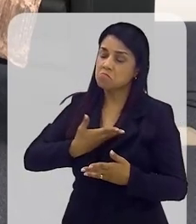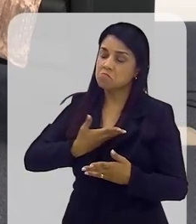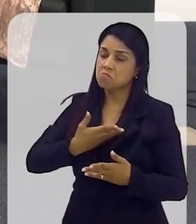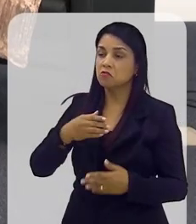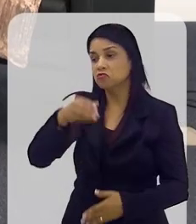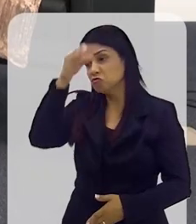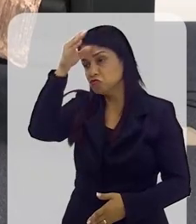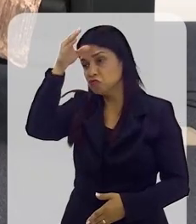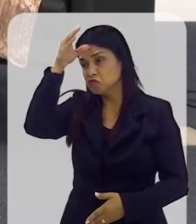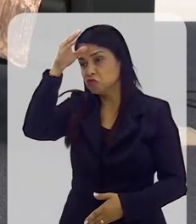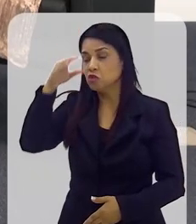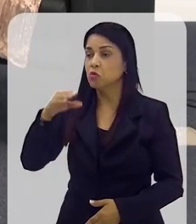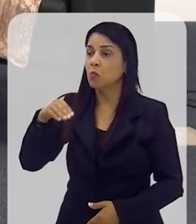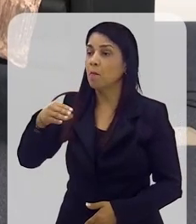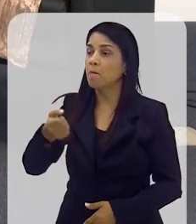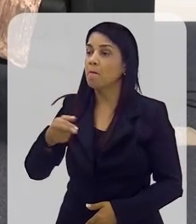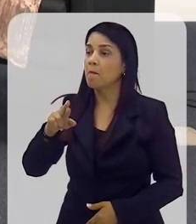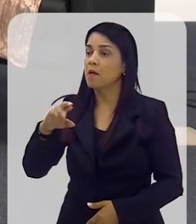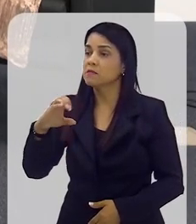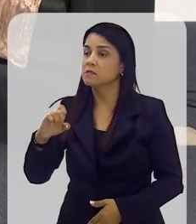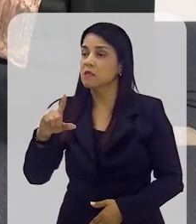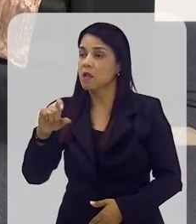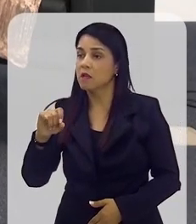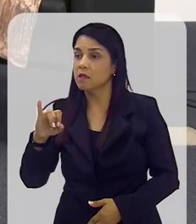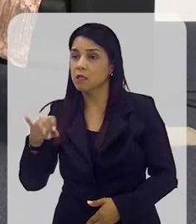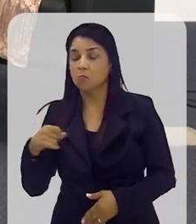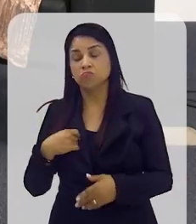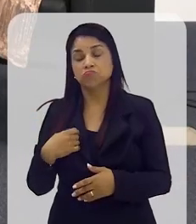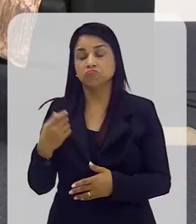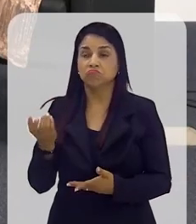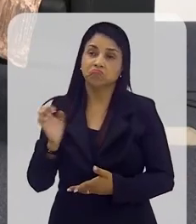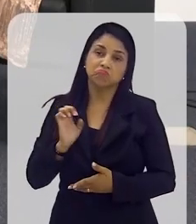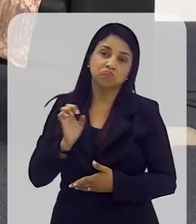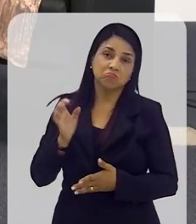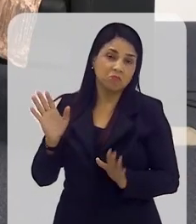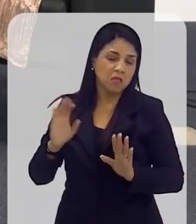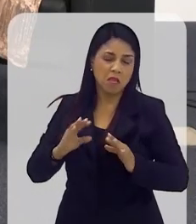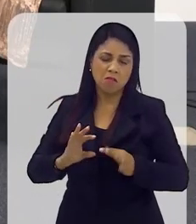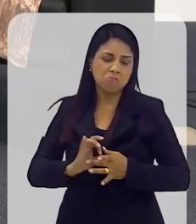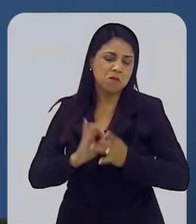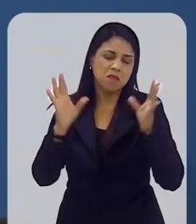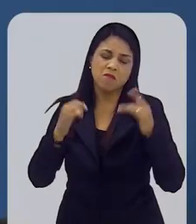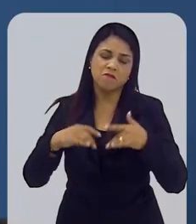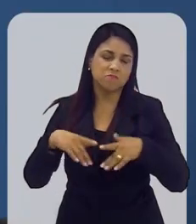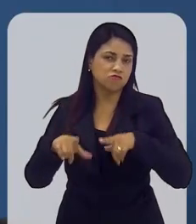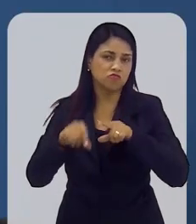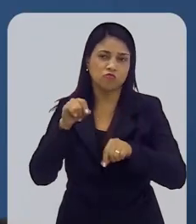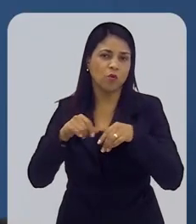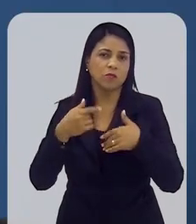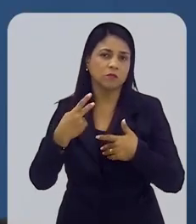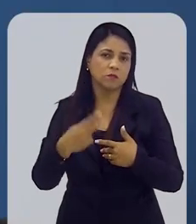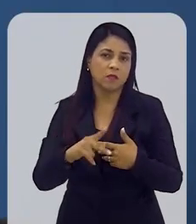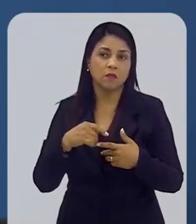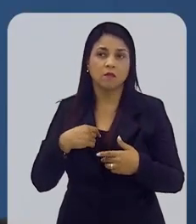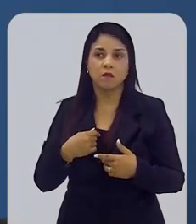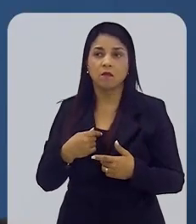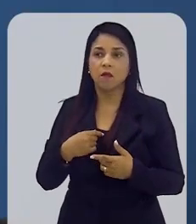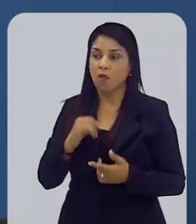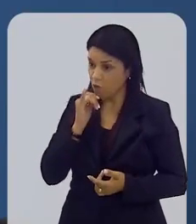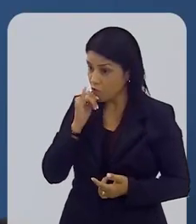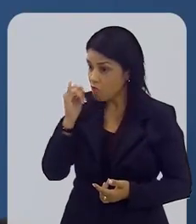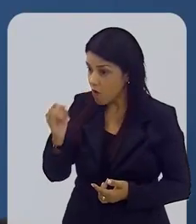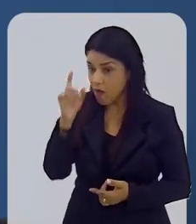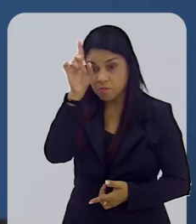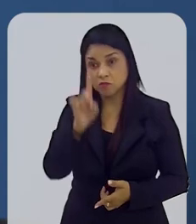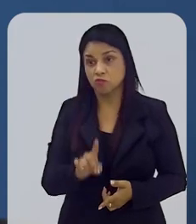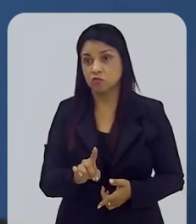né? Aí eu falei assim, e o que, que você acha disso? Ele falou assim, eu acho que ele pode ser quem ele quiser, mãe. Aí eu falei assim, e você com os outros meninos? Ele falou assim, eu